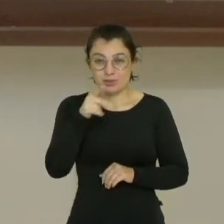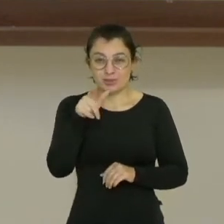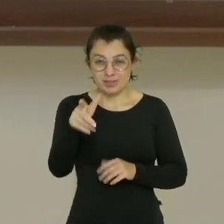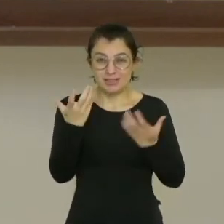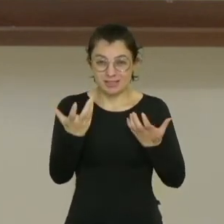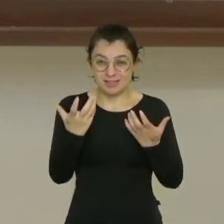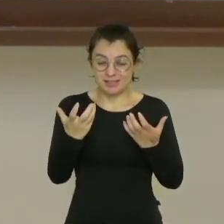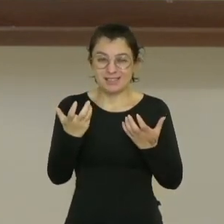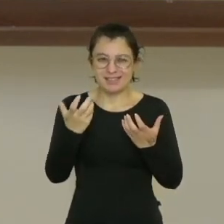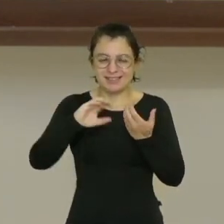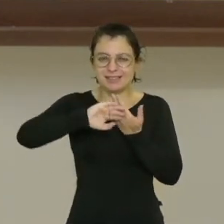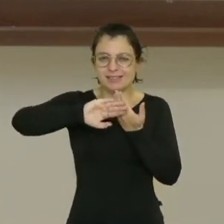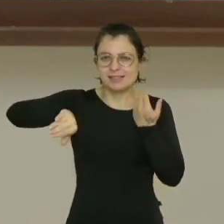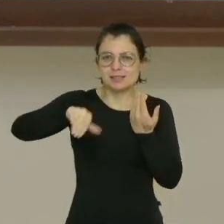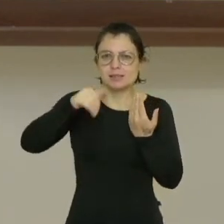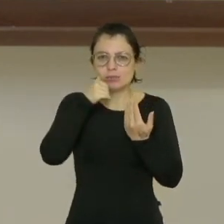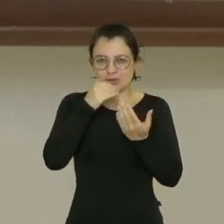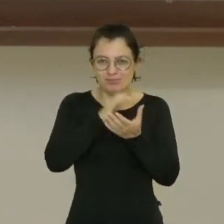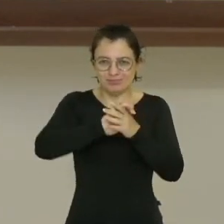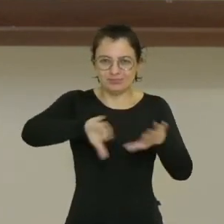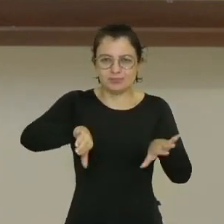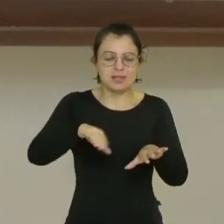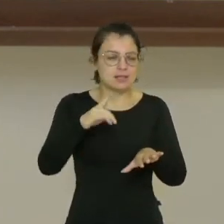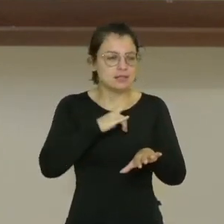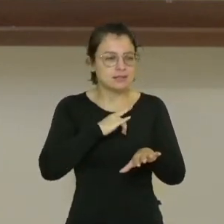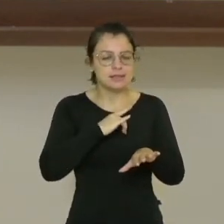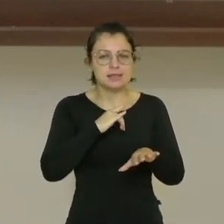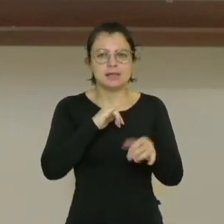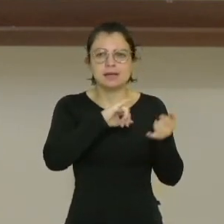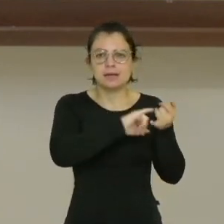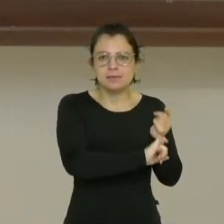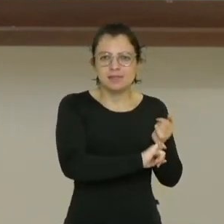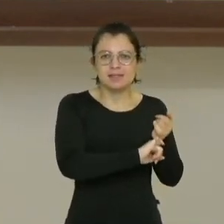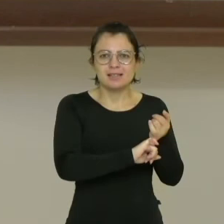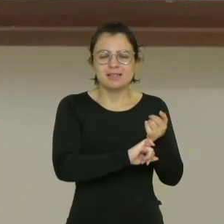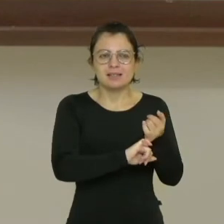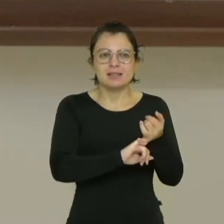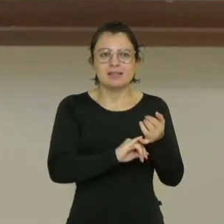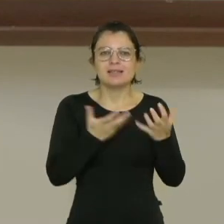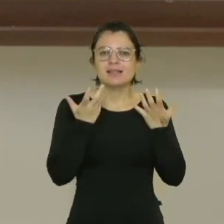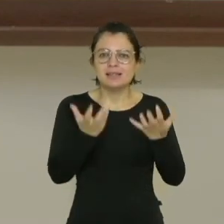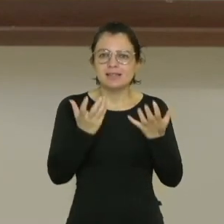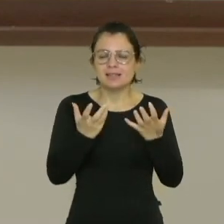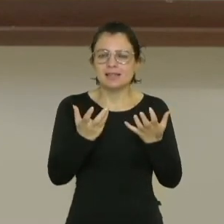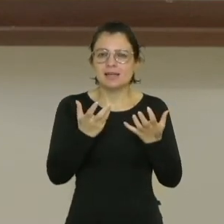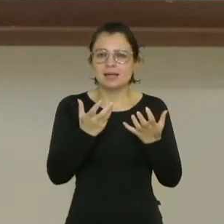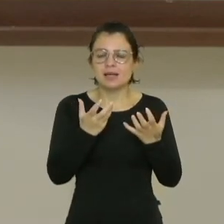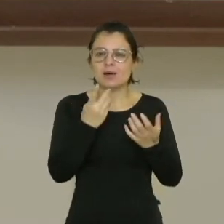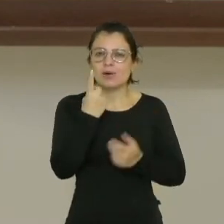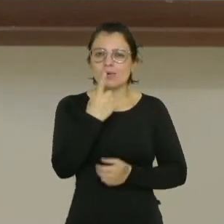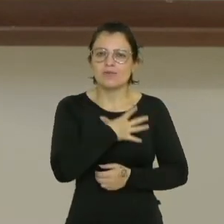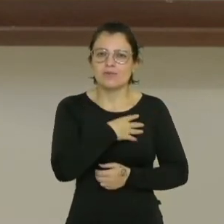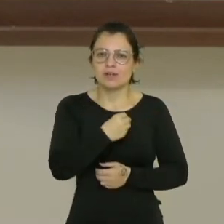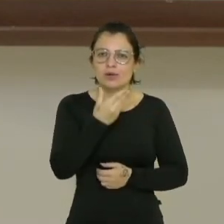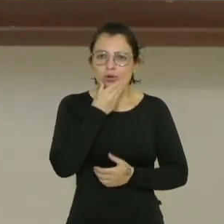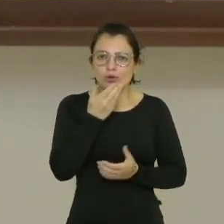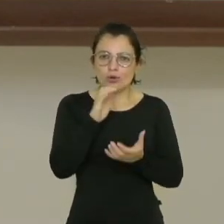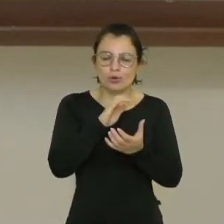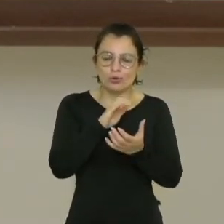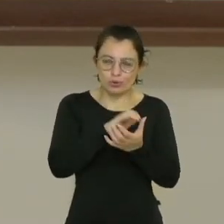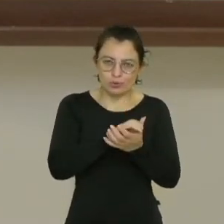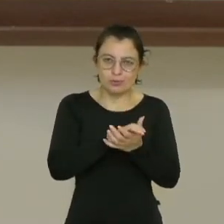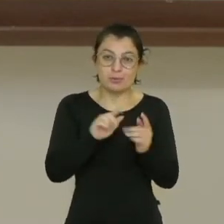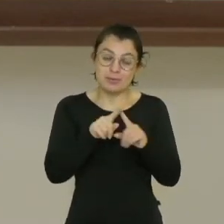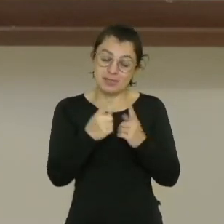tinha uma amante, Ana Bolena, que estava grávida, e ele ansiava muito por ter um filho homem que o sucedesse no trono. Só que o filho tem que